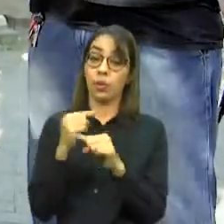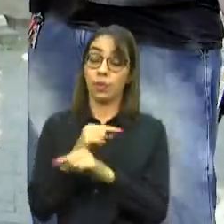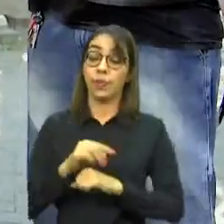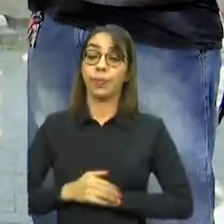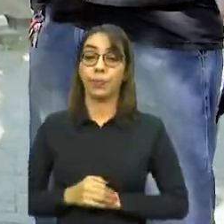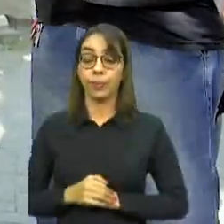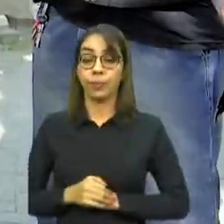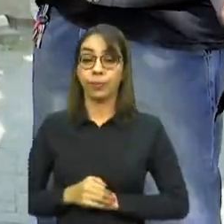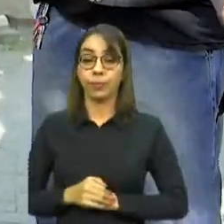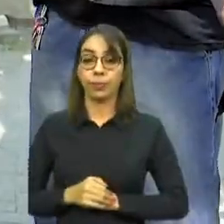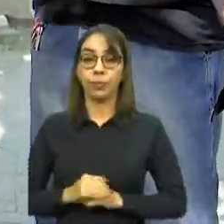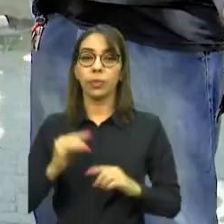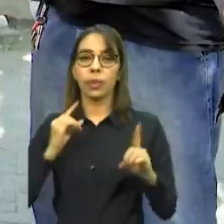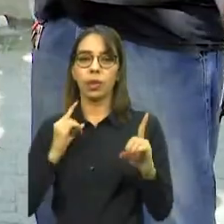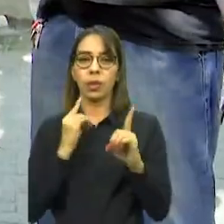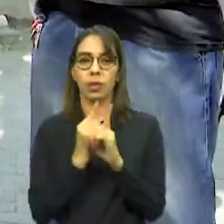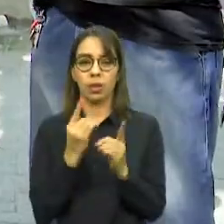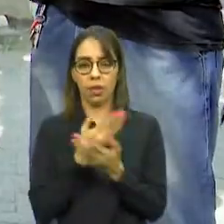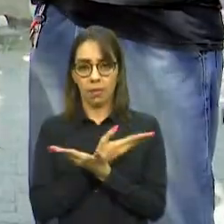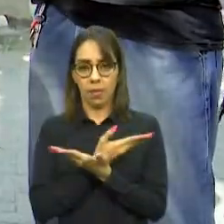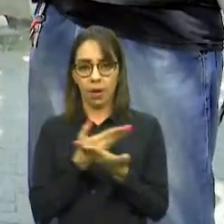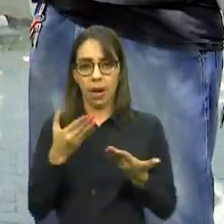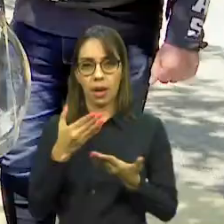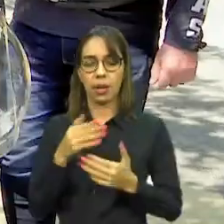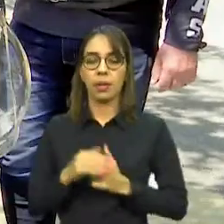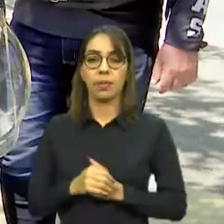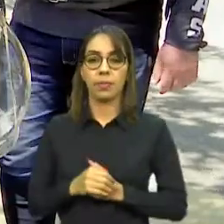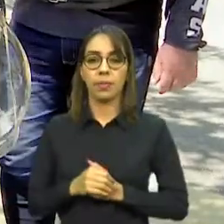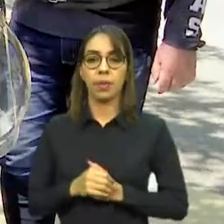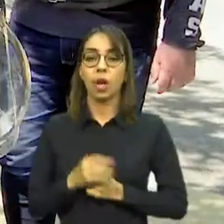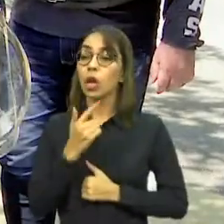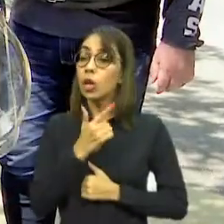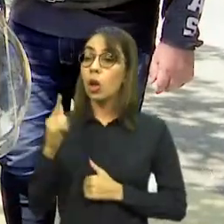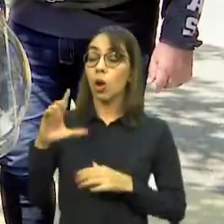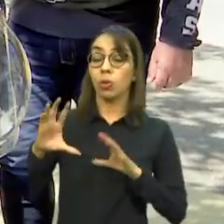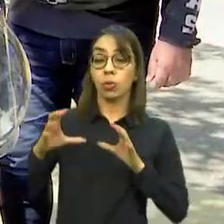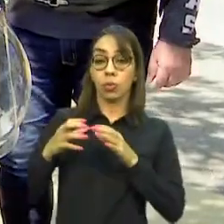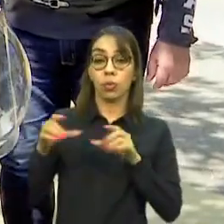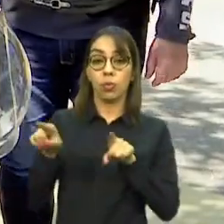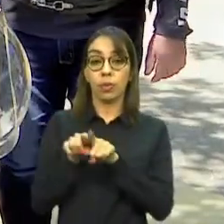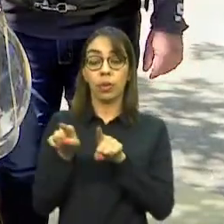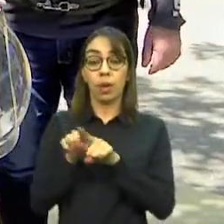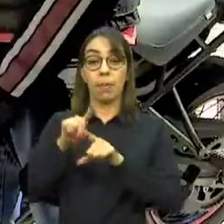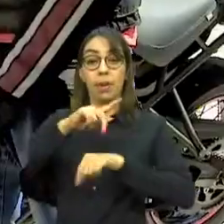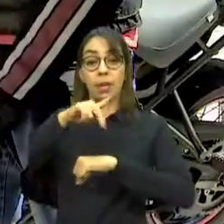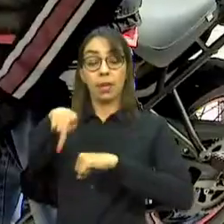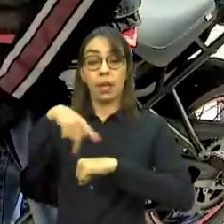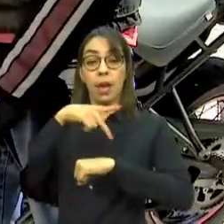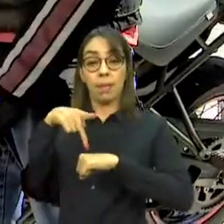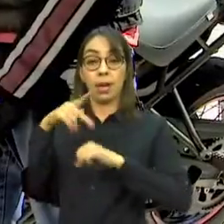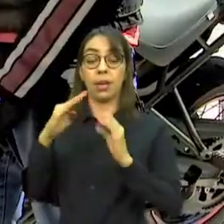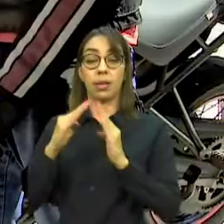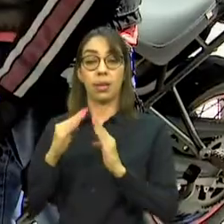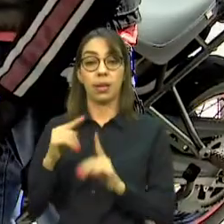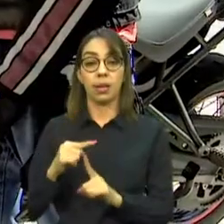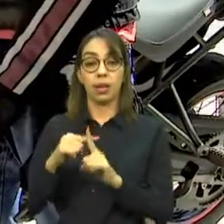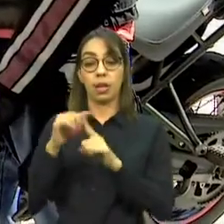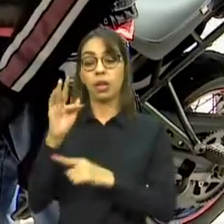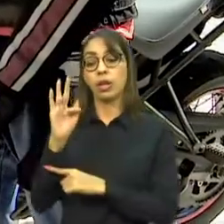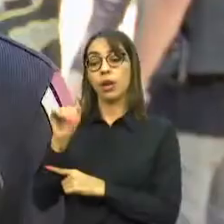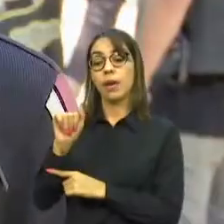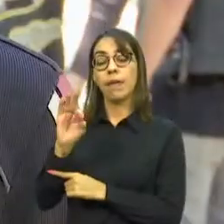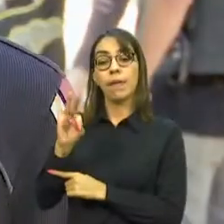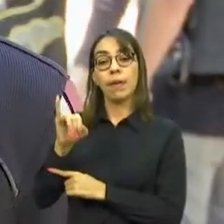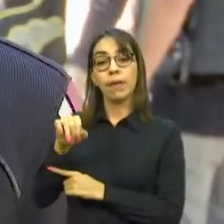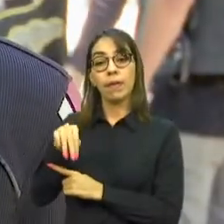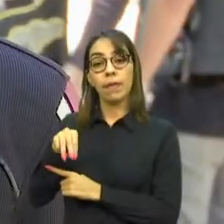Encontramos o motoclube Guerreiros do Rock e outros grupos na Praça da Igreja de Fátima, em Fortaleza. Eles se reúnem uma vez por